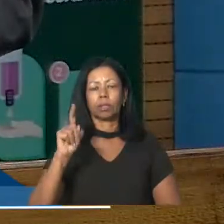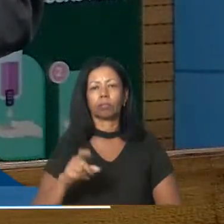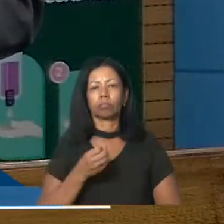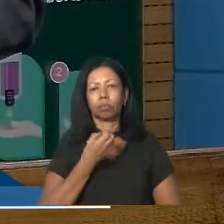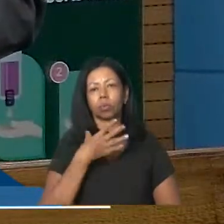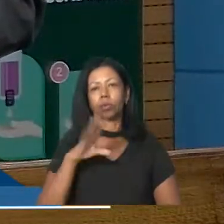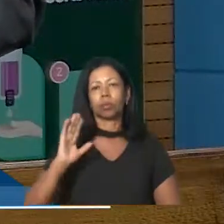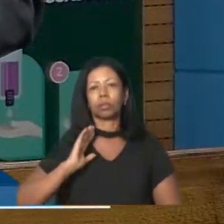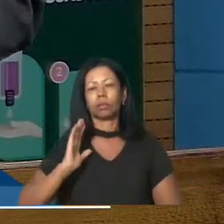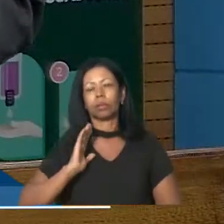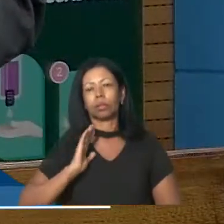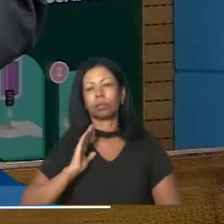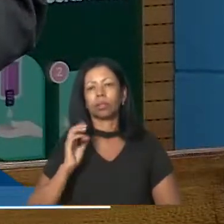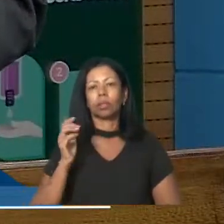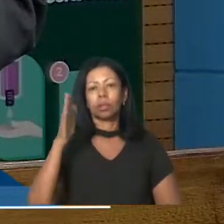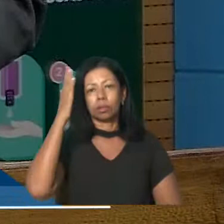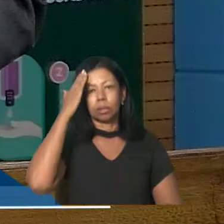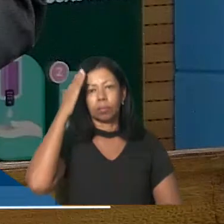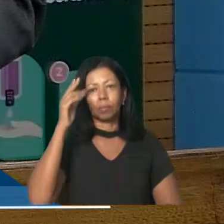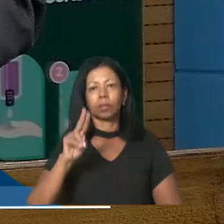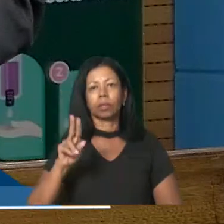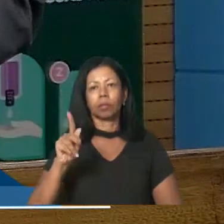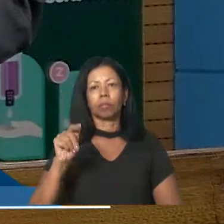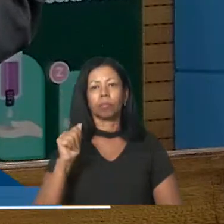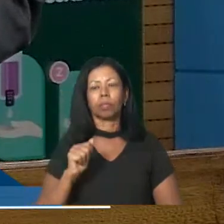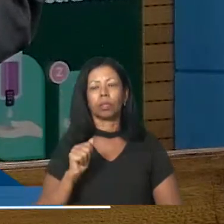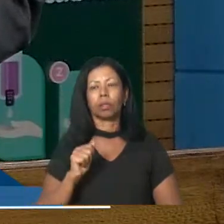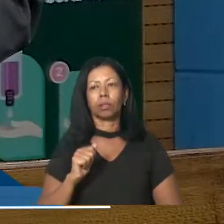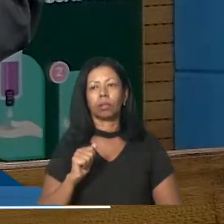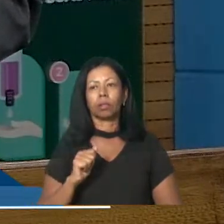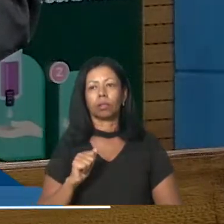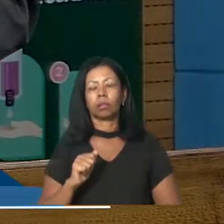cidade. Somos sabedores que a UPA porte 1,